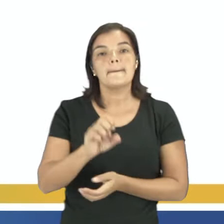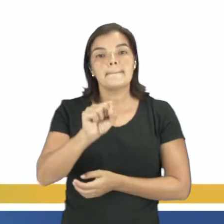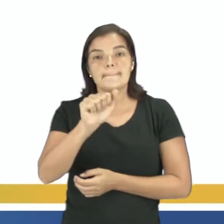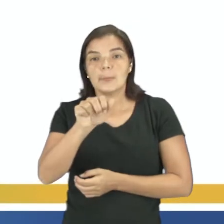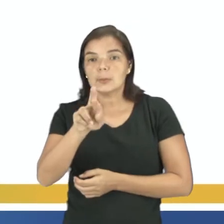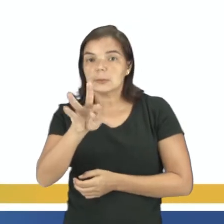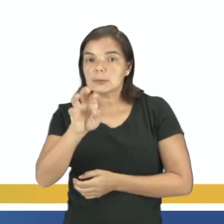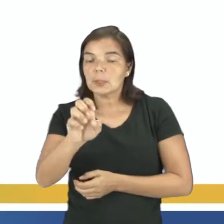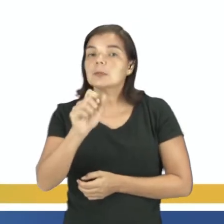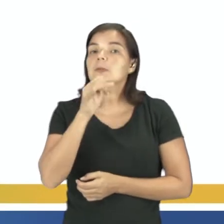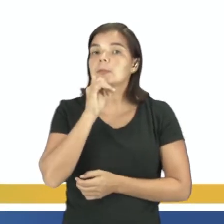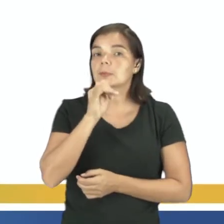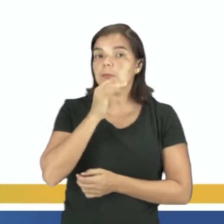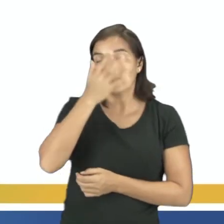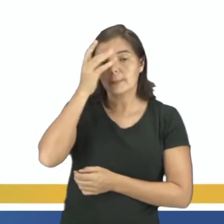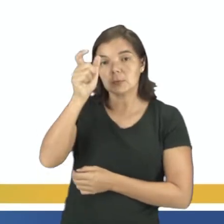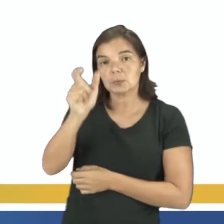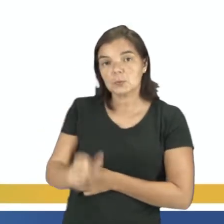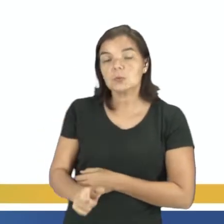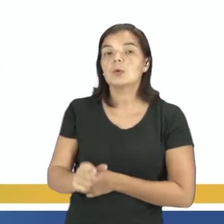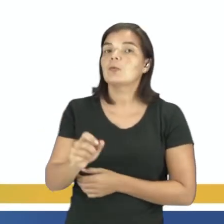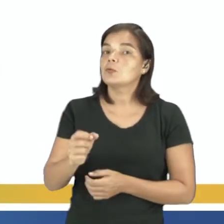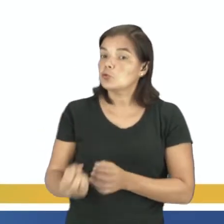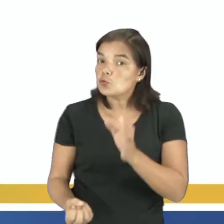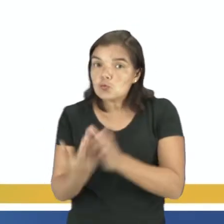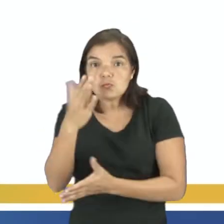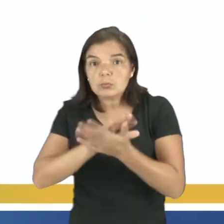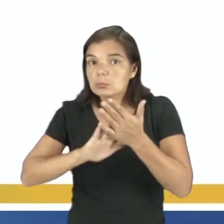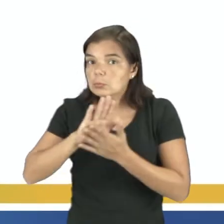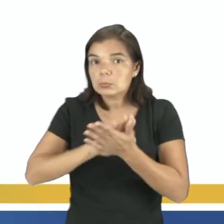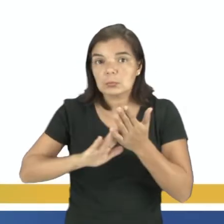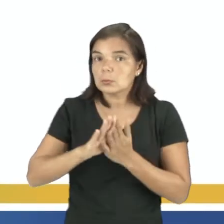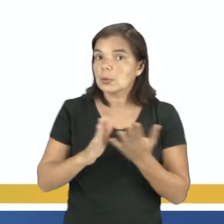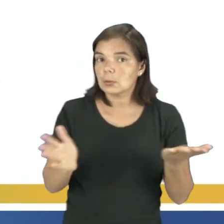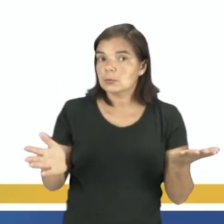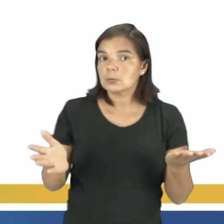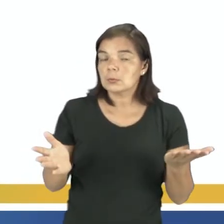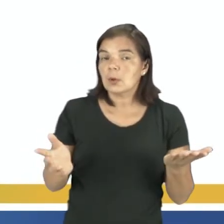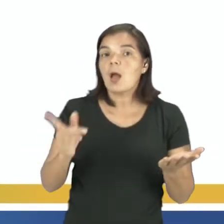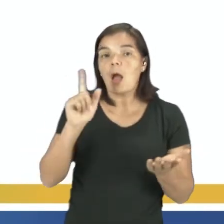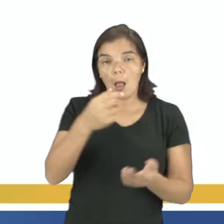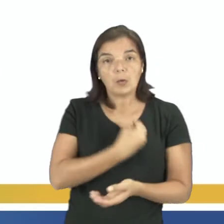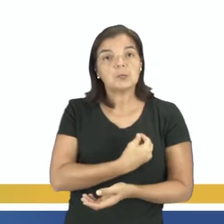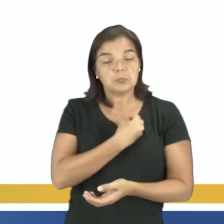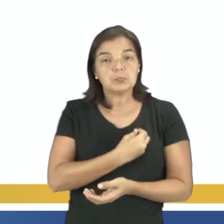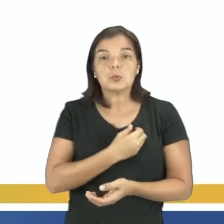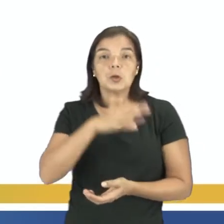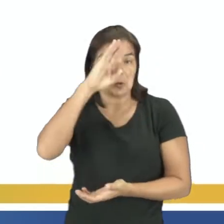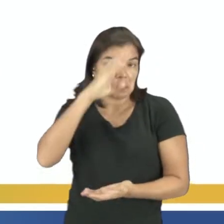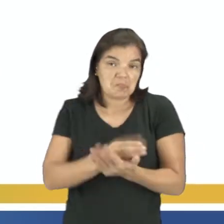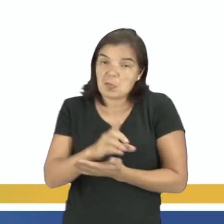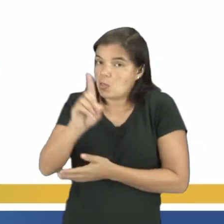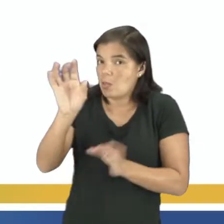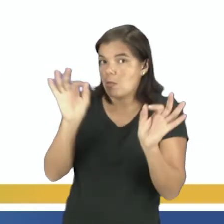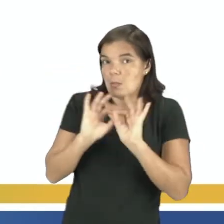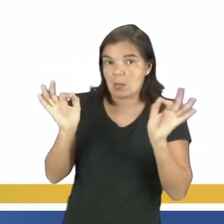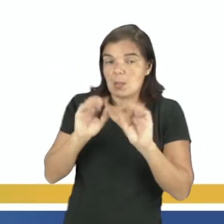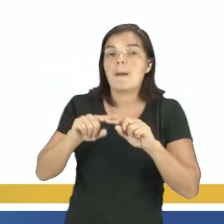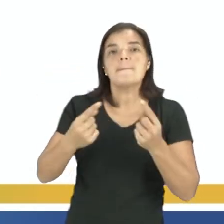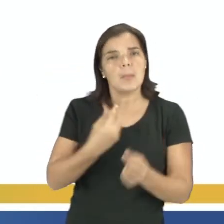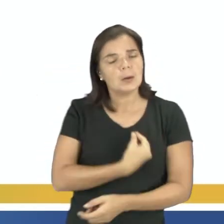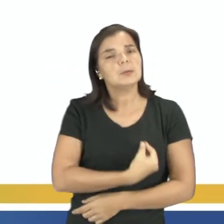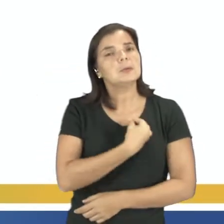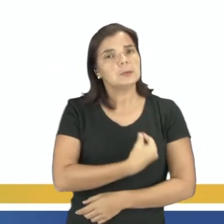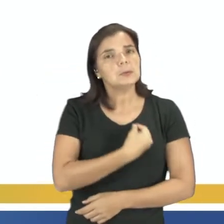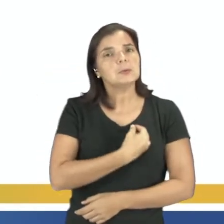por exemplo, o ser humano veio do nada, né? Porque é um existencialismo ateu, e sua essência é aquilo que ele